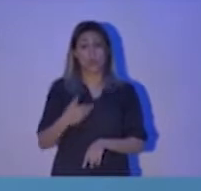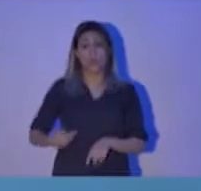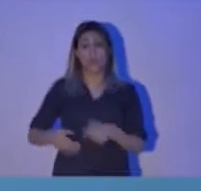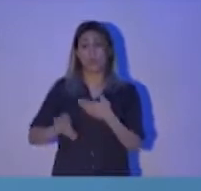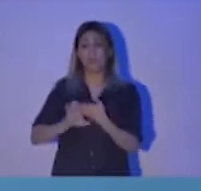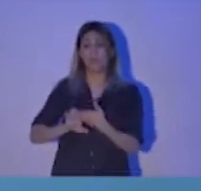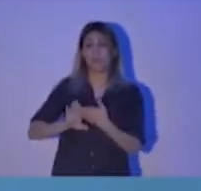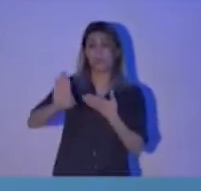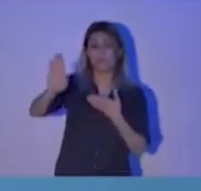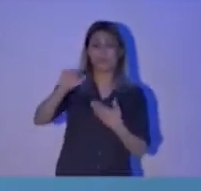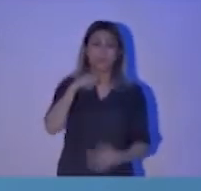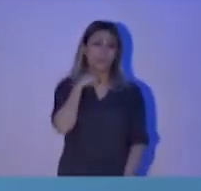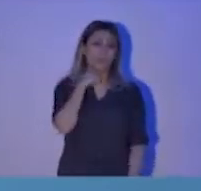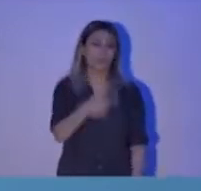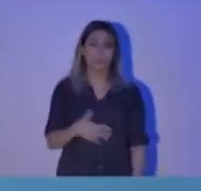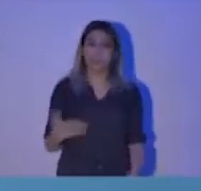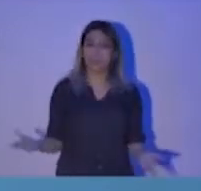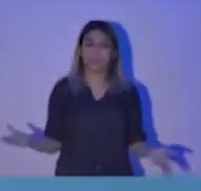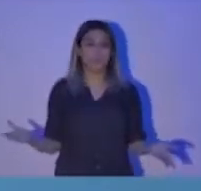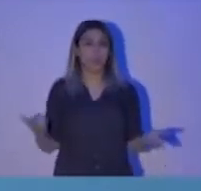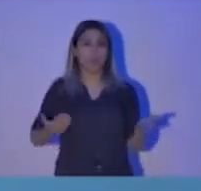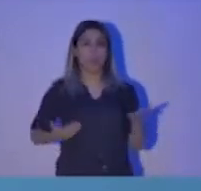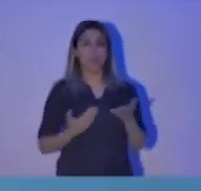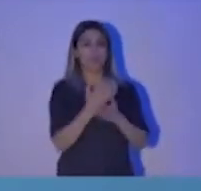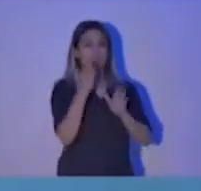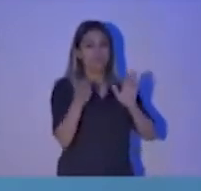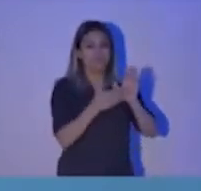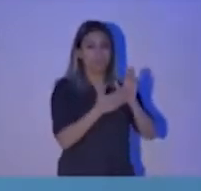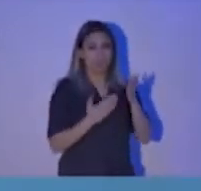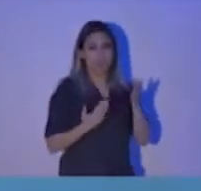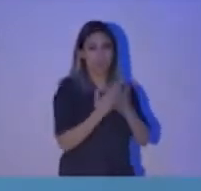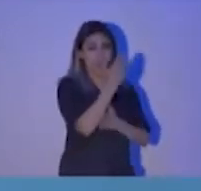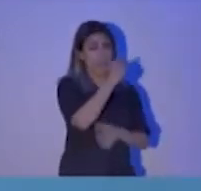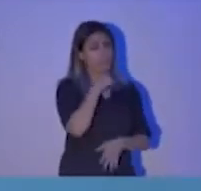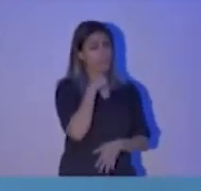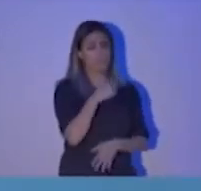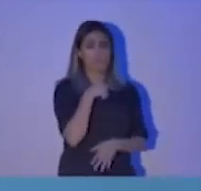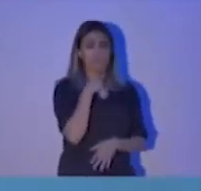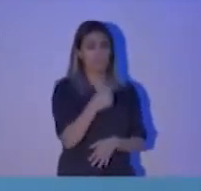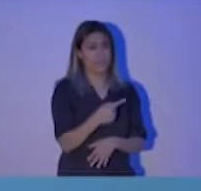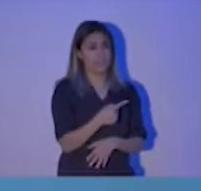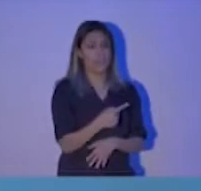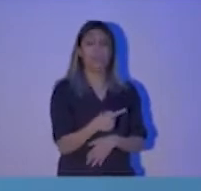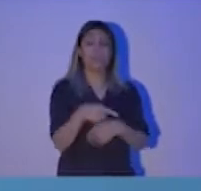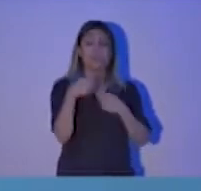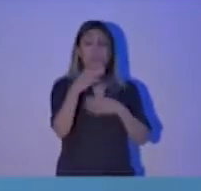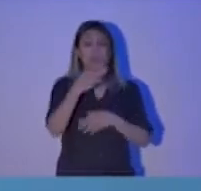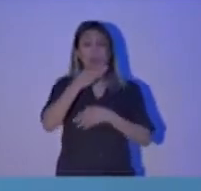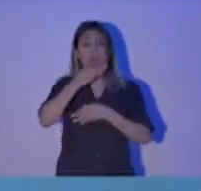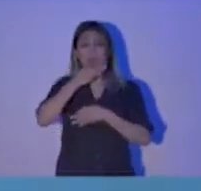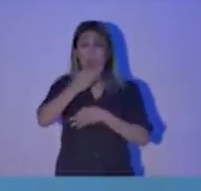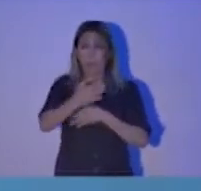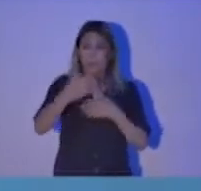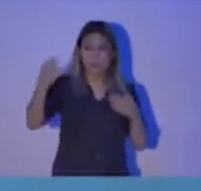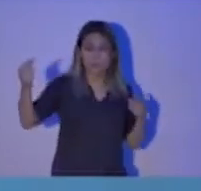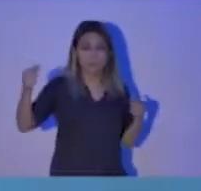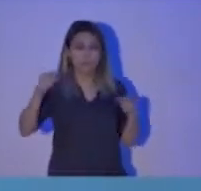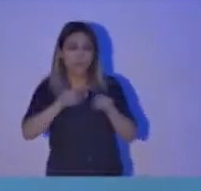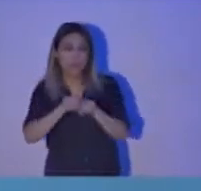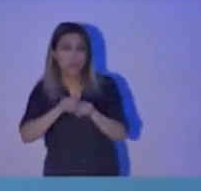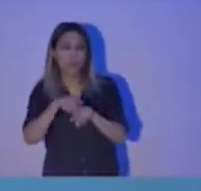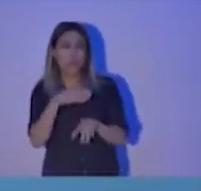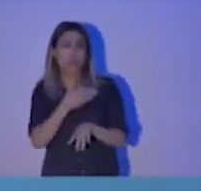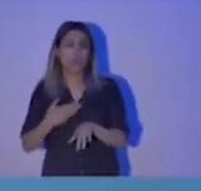imaginar que a gente vai conseguir aprovar, então tem que ter um texto que tenha uma argumentação muito sólida dentro da